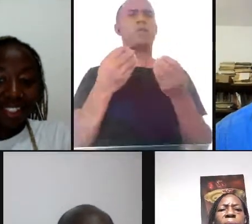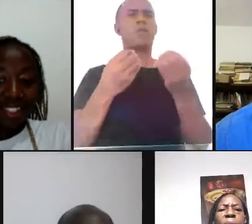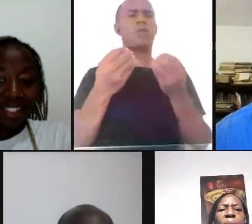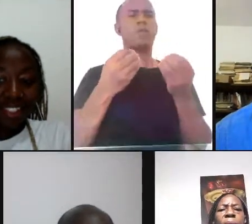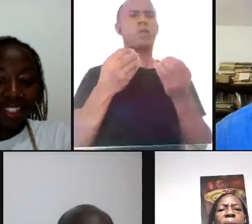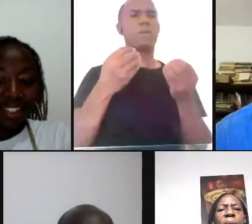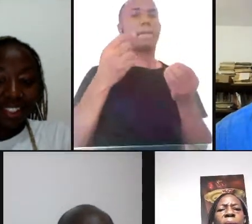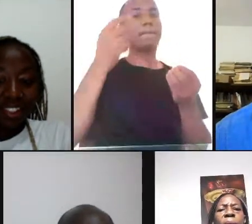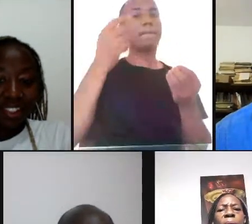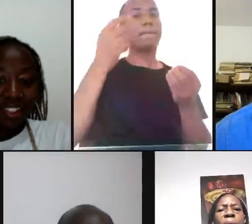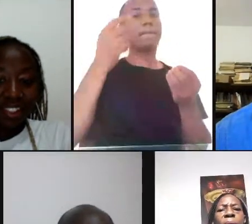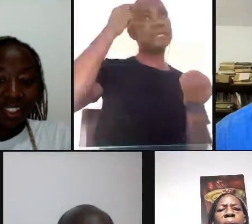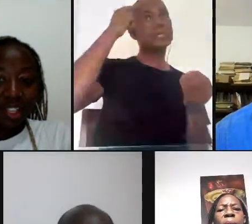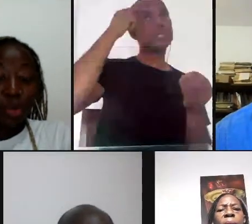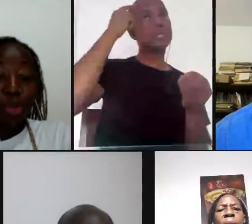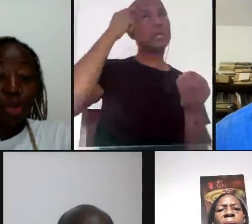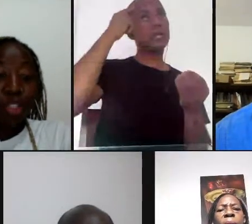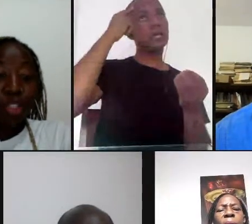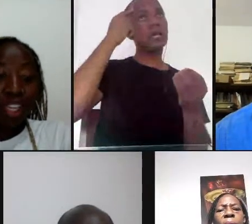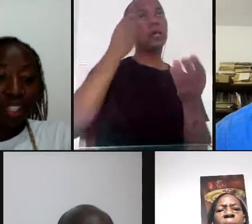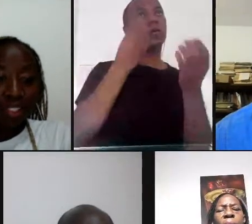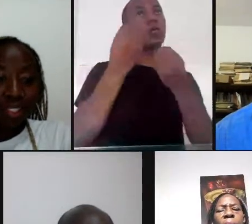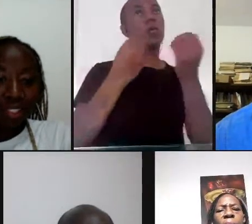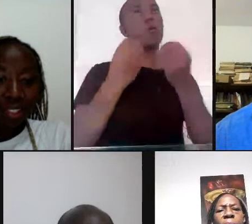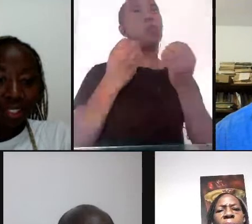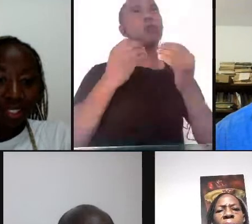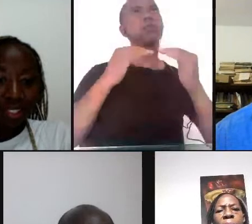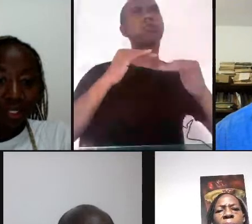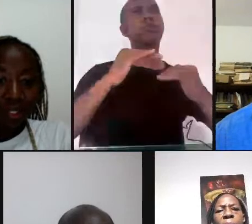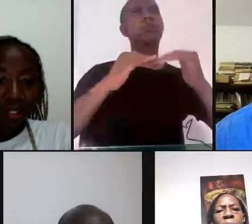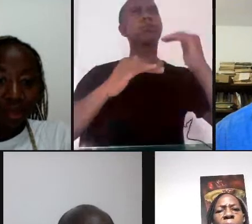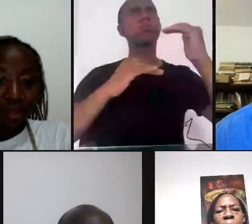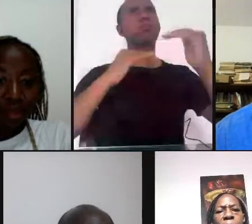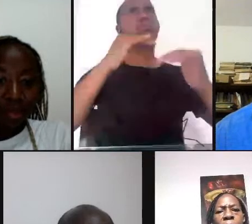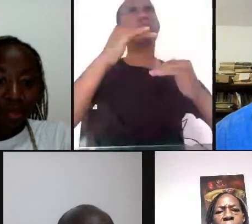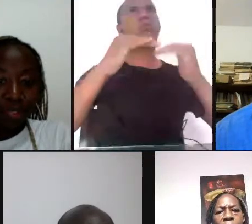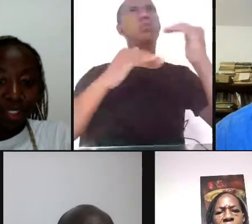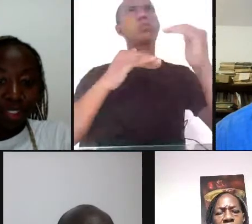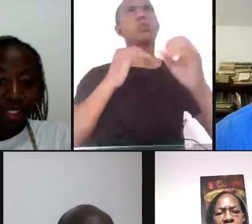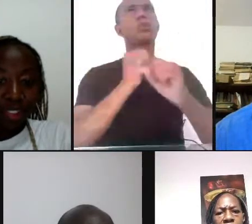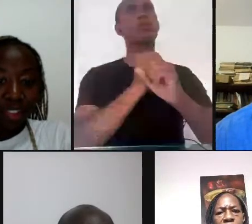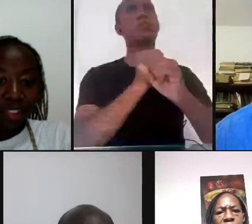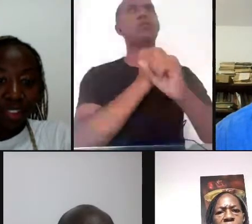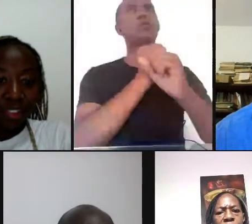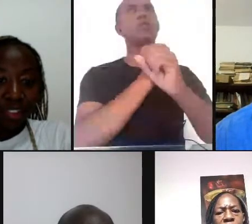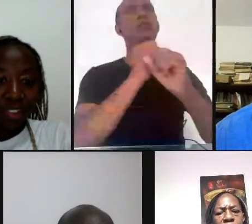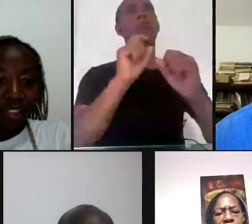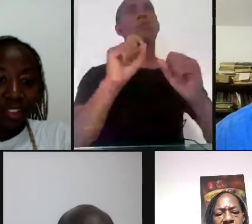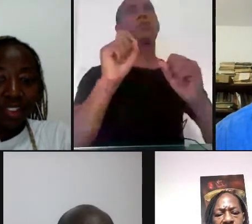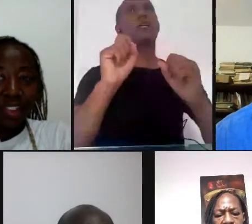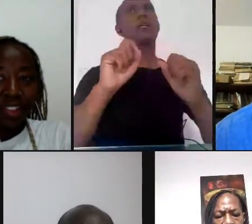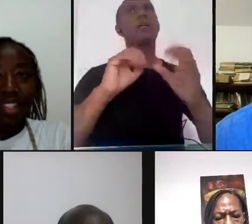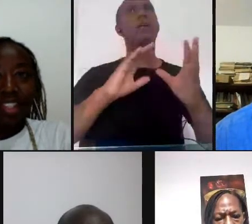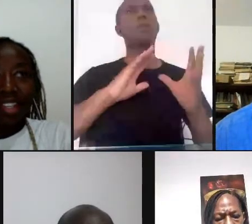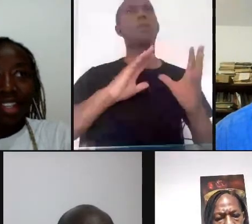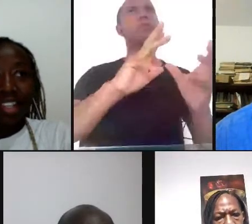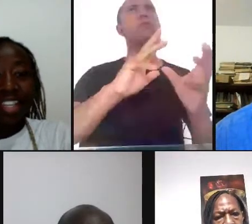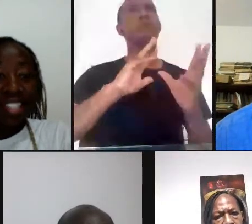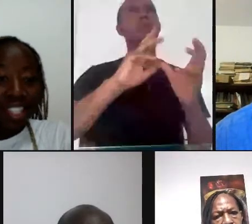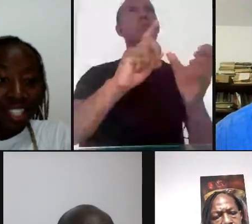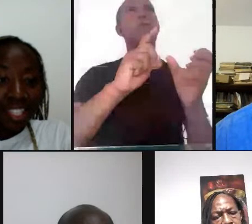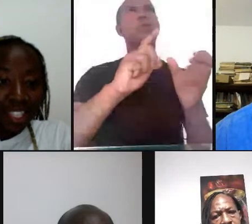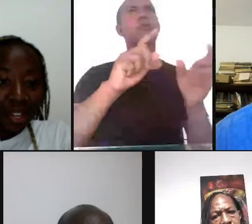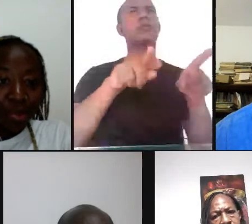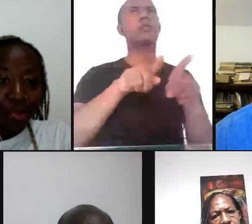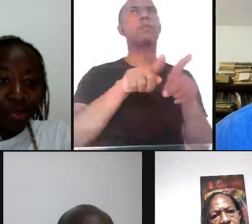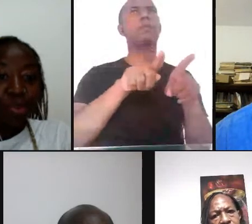na reconstrução, Eliana. Construção de quê? Da nação. Estamos já falando da moçambicanidade há bem pouco. Existe